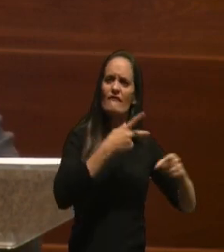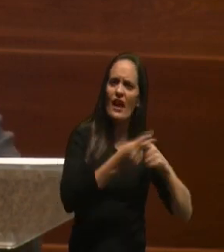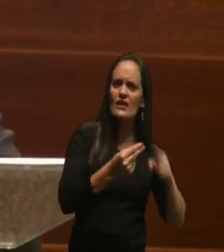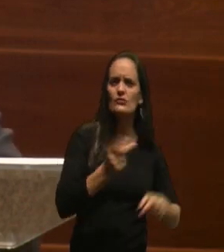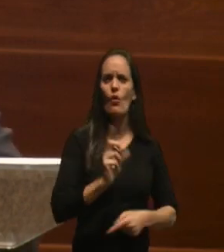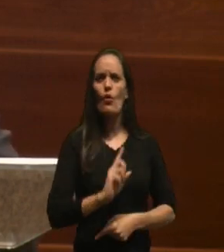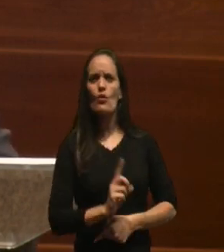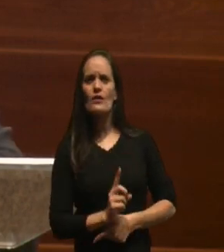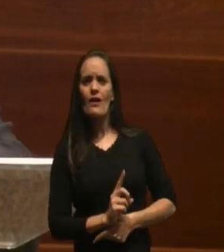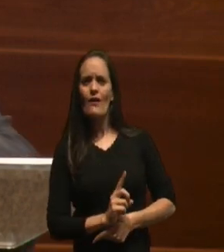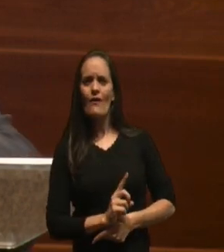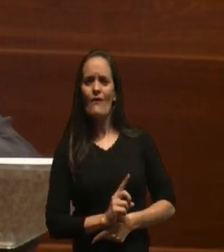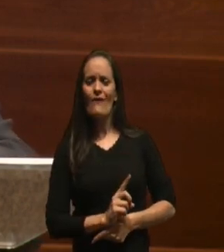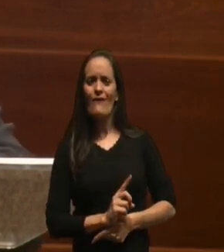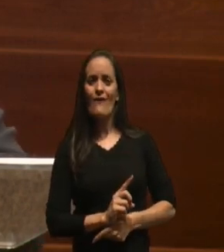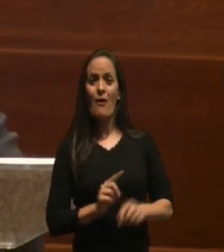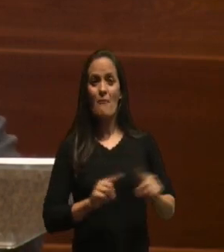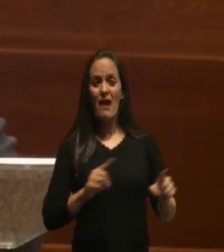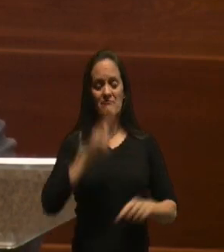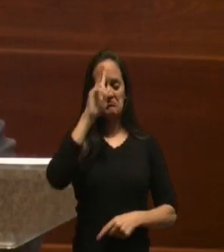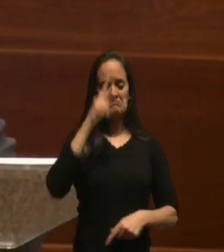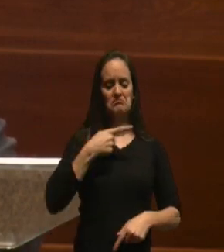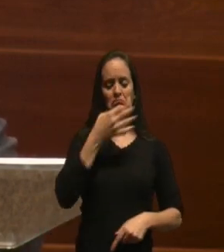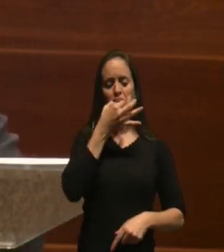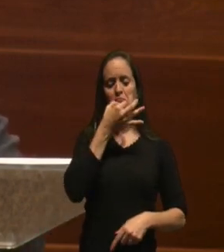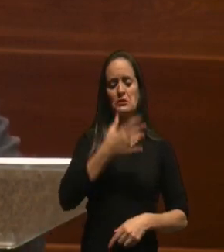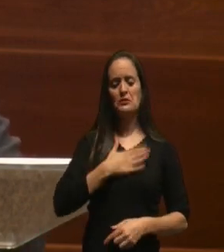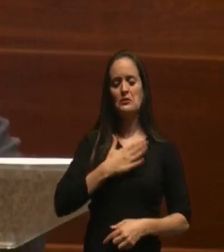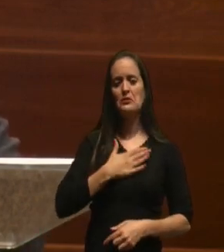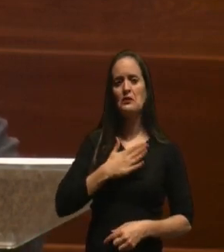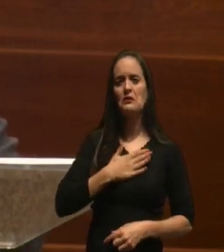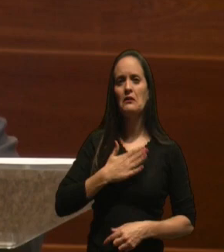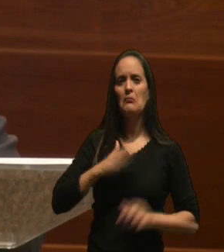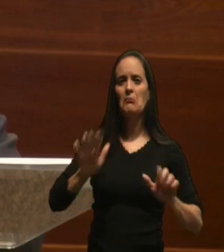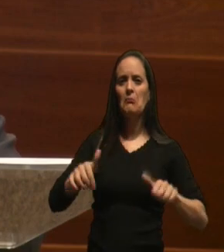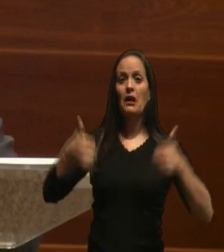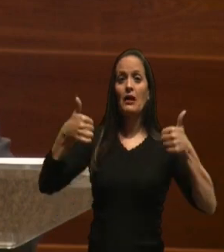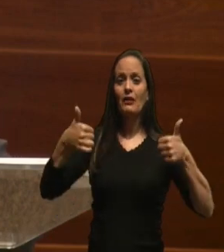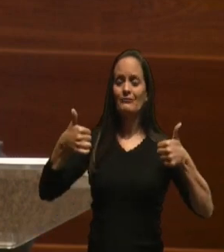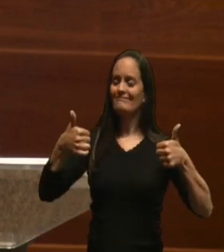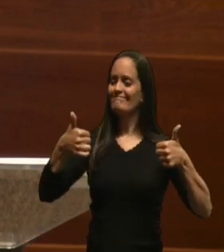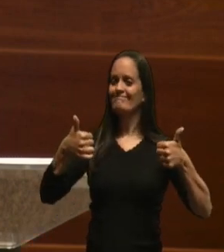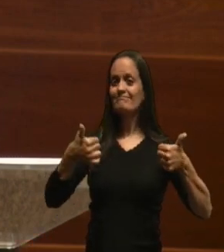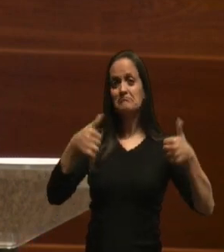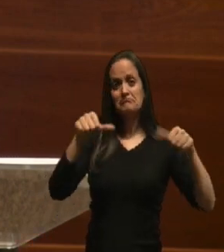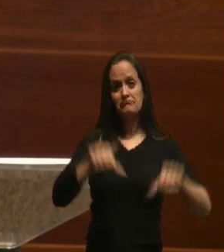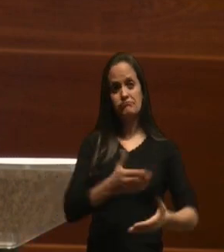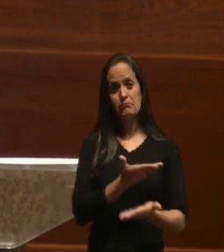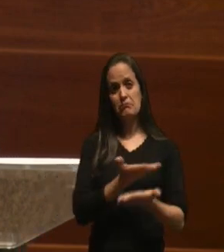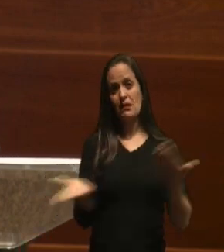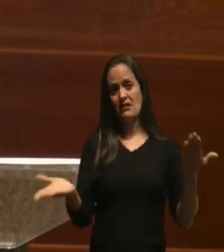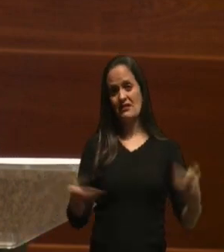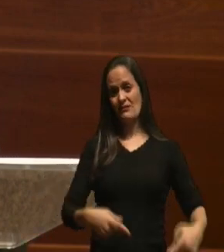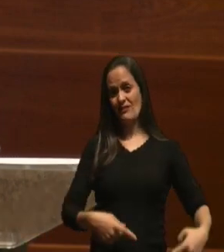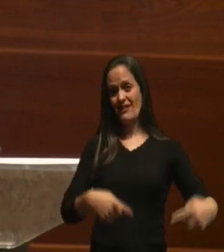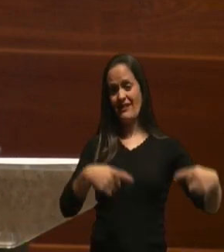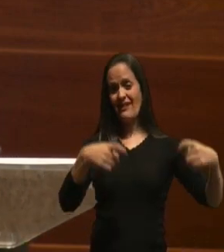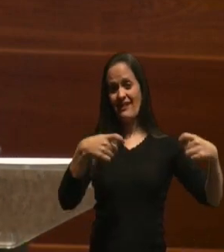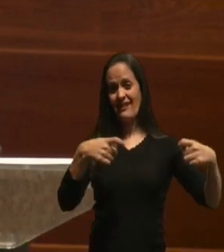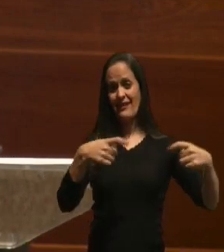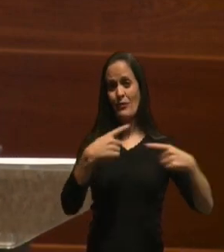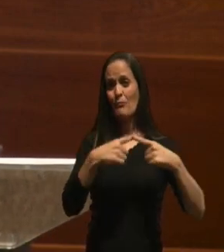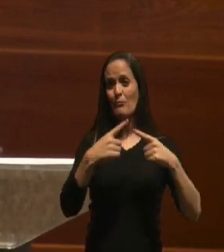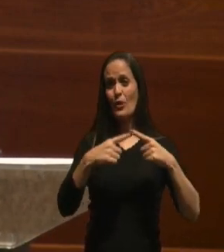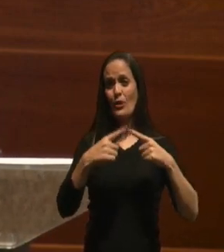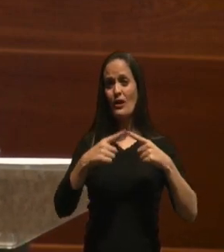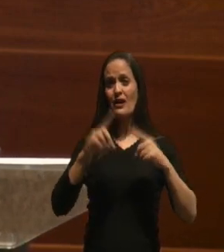ele. Quase que Josafá perdeu a sua vida porque resolveu desobedecer a voz